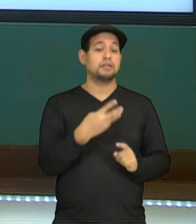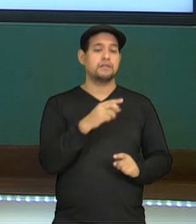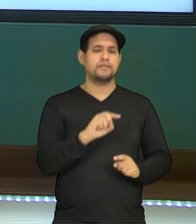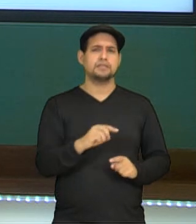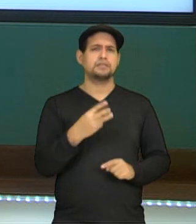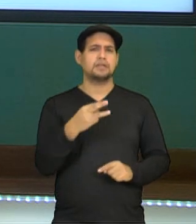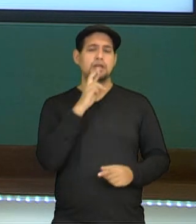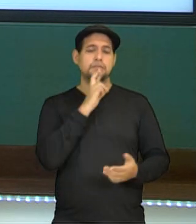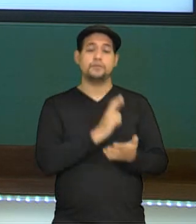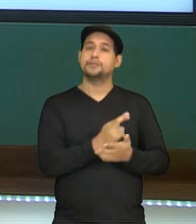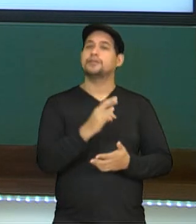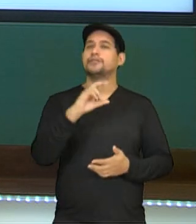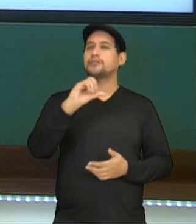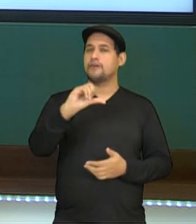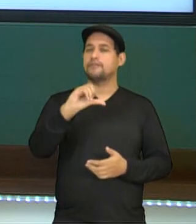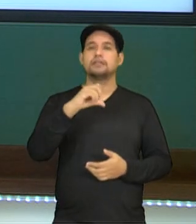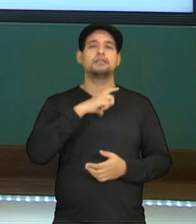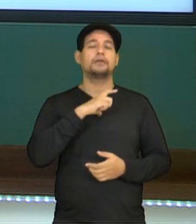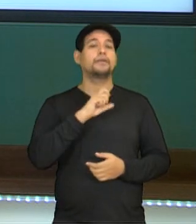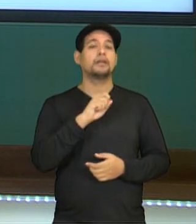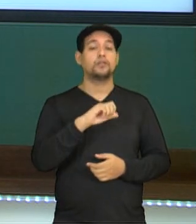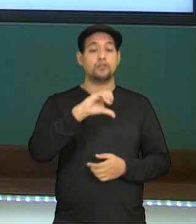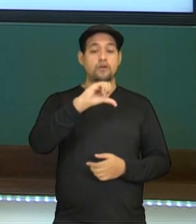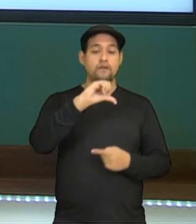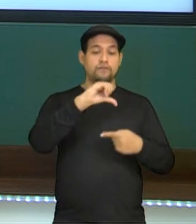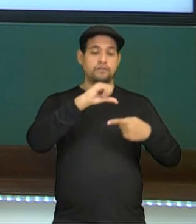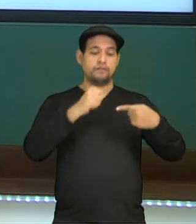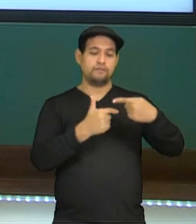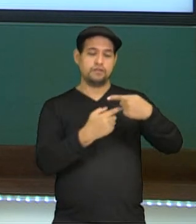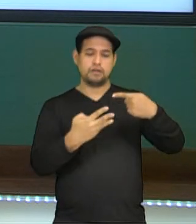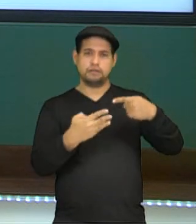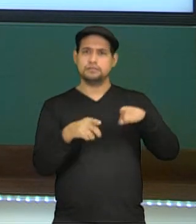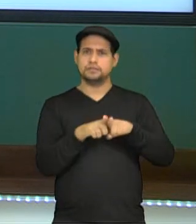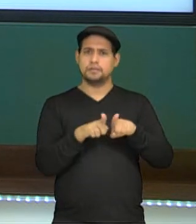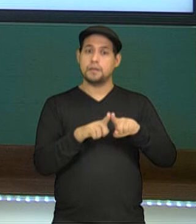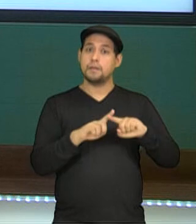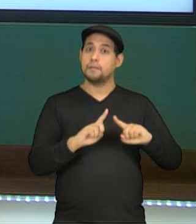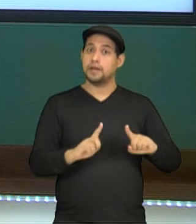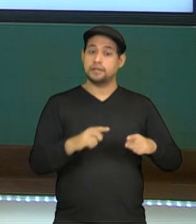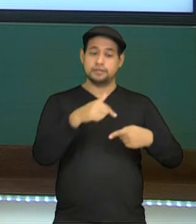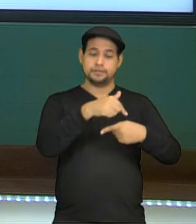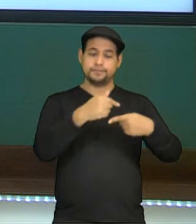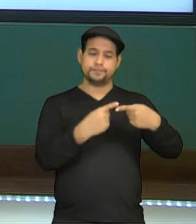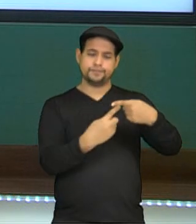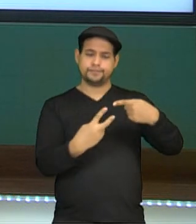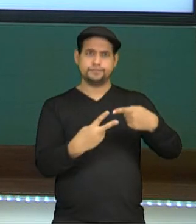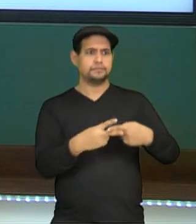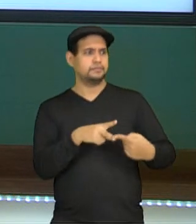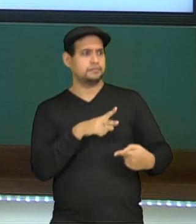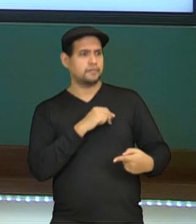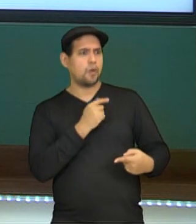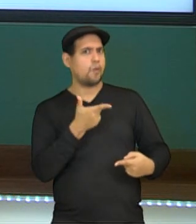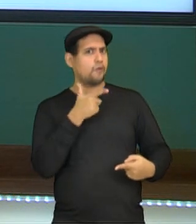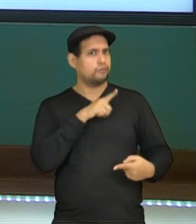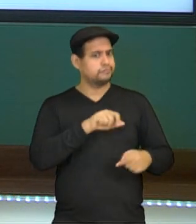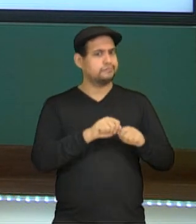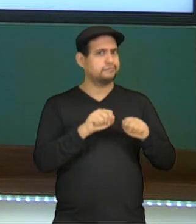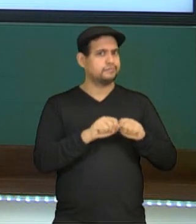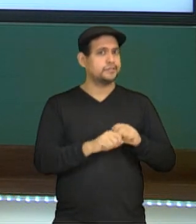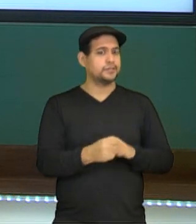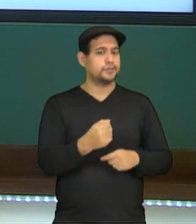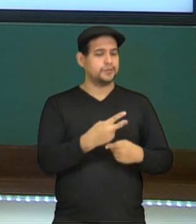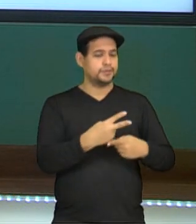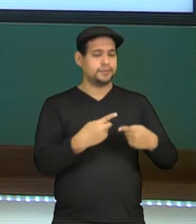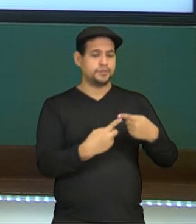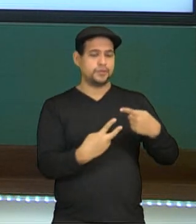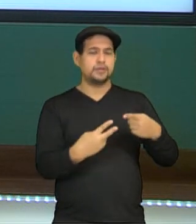3 vai ficar 9. Então, uma fração ficou 9 sobre 24. Lá no 7 sobre 12, opa, consigo multiplicar 12 por